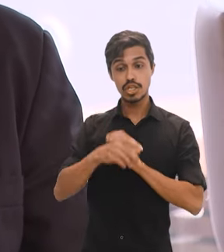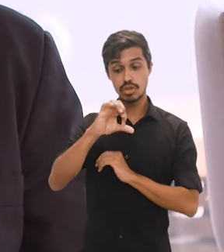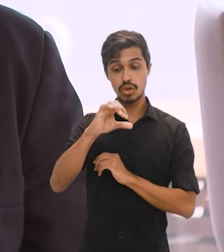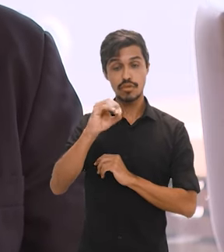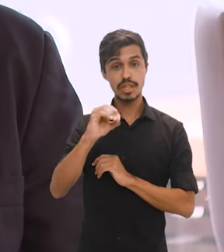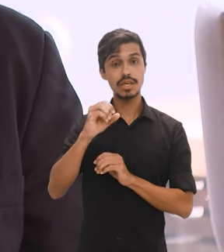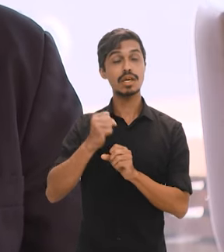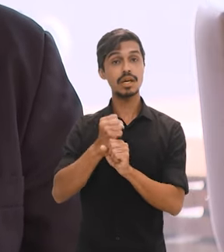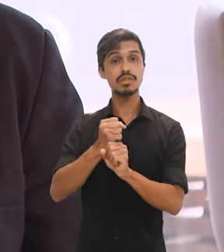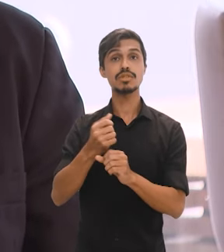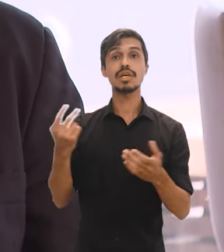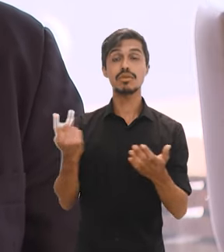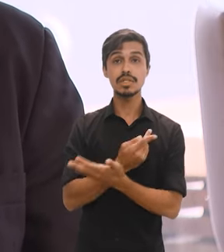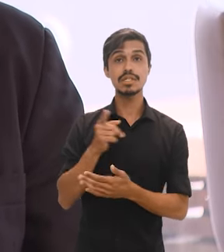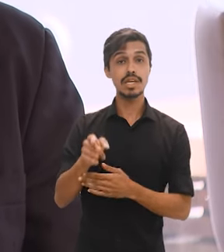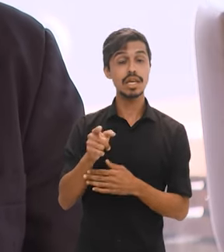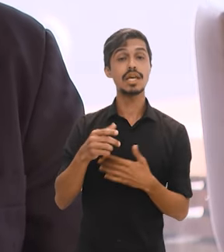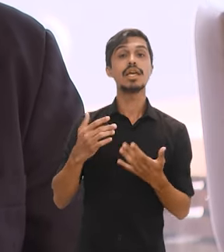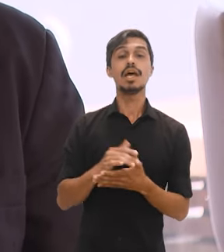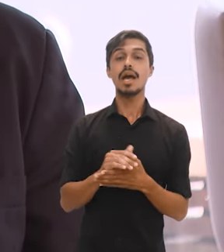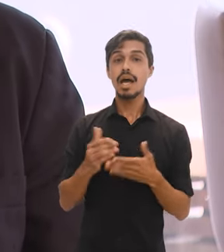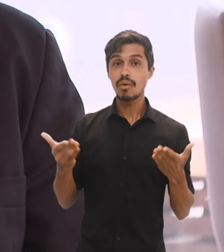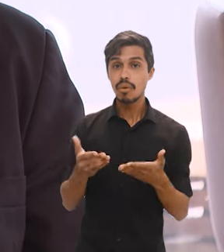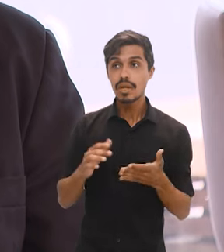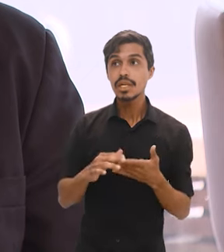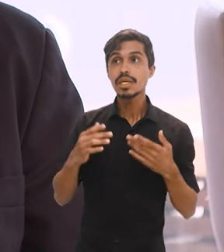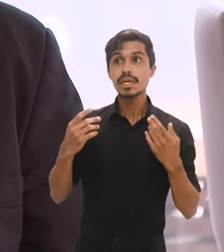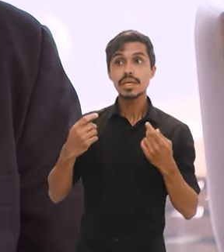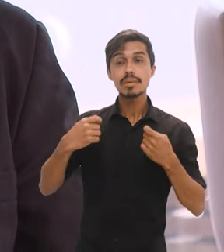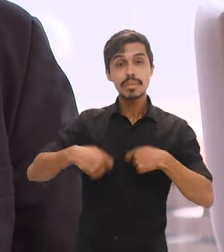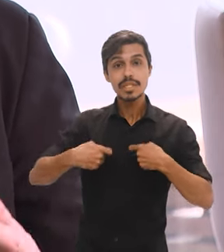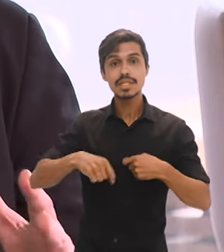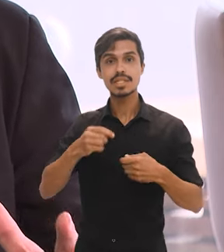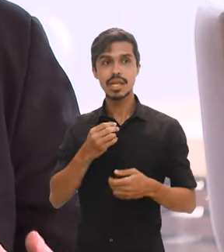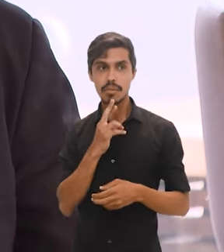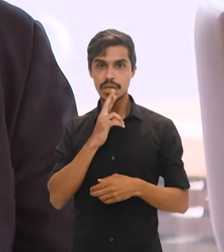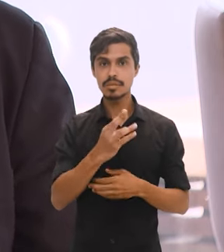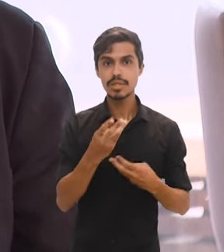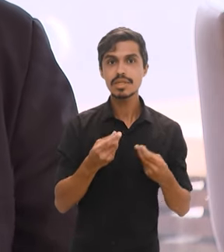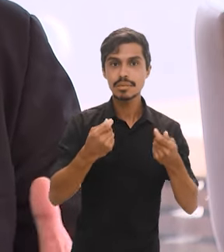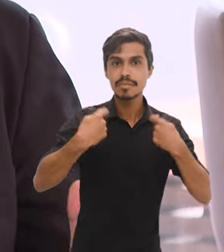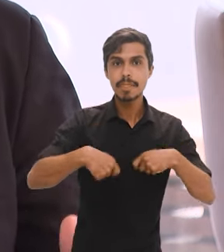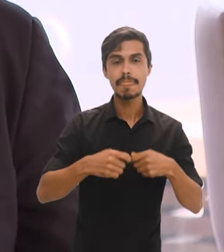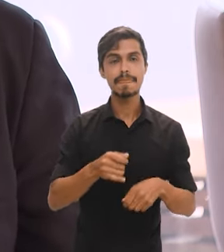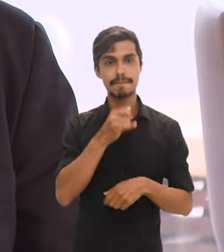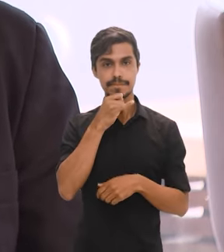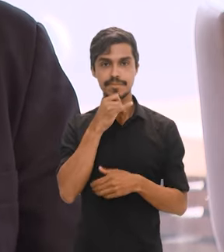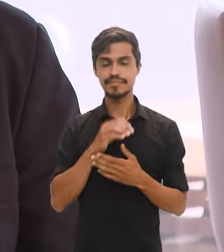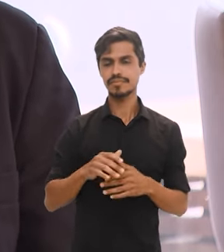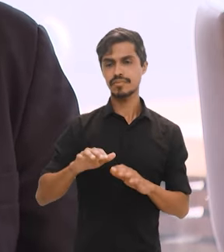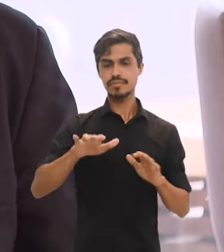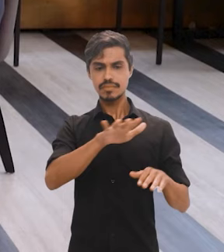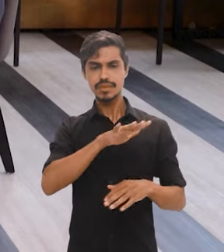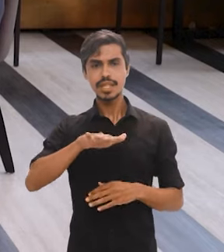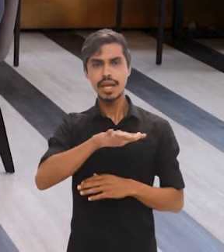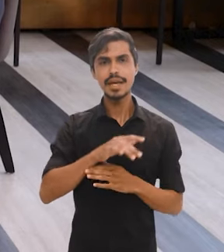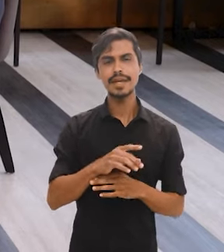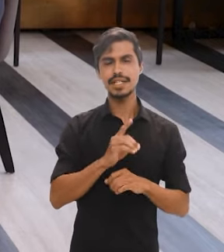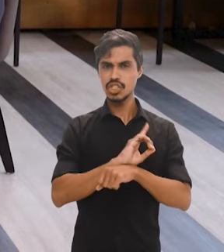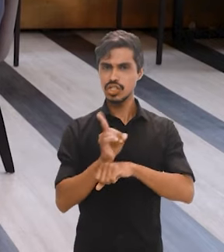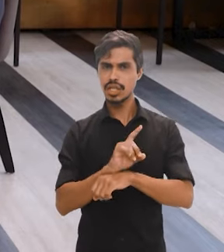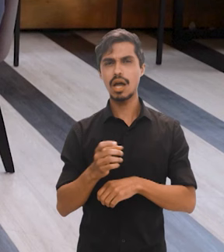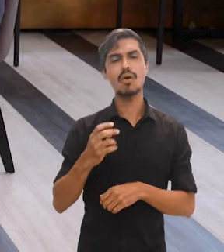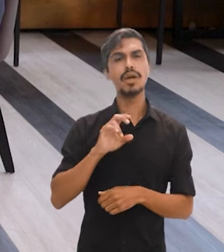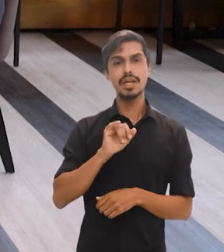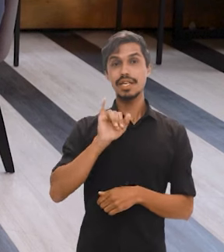completado em 2026, que possa dar a atualidade necessária, porque hoje já se começa a falar em relação à era digital, de inteligência